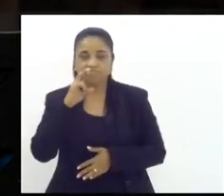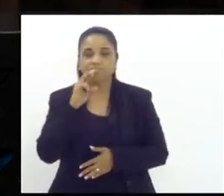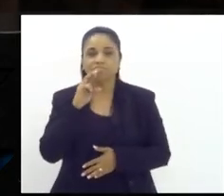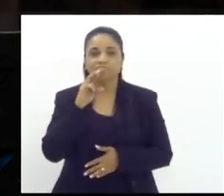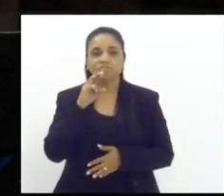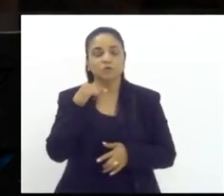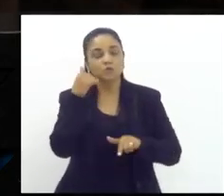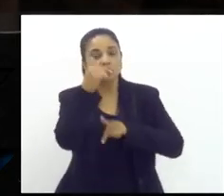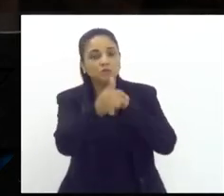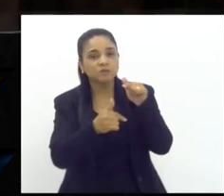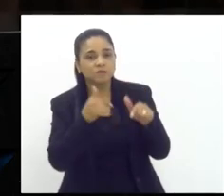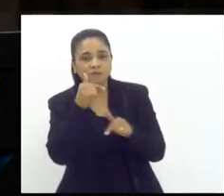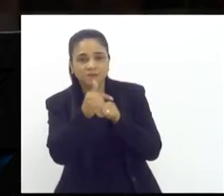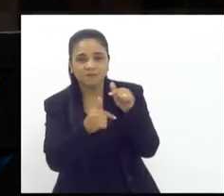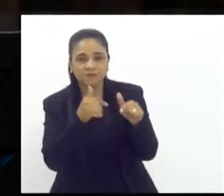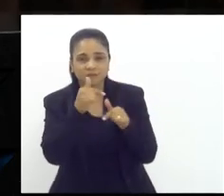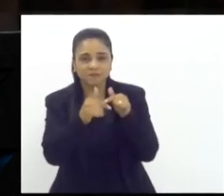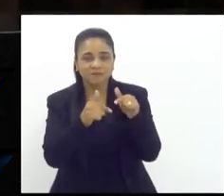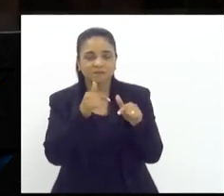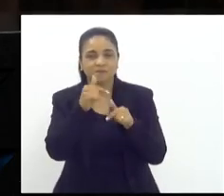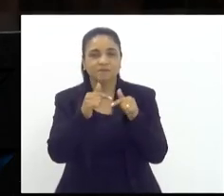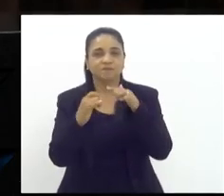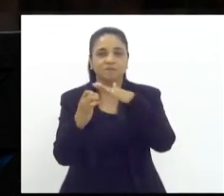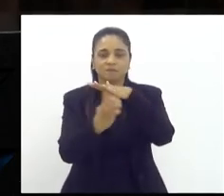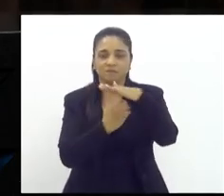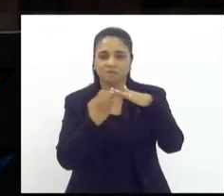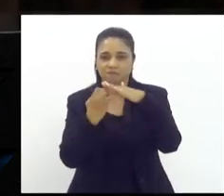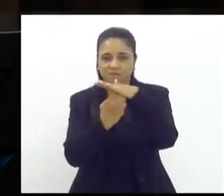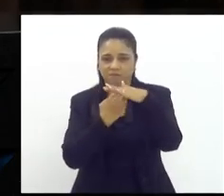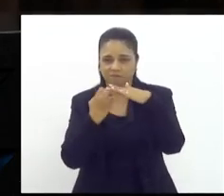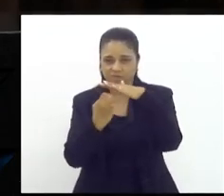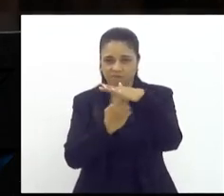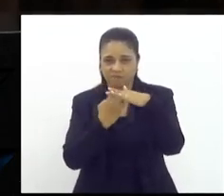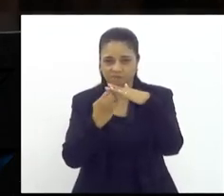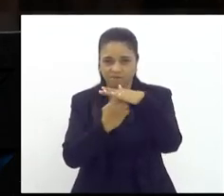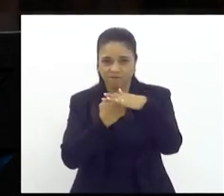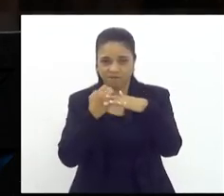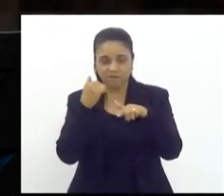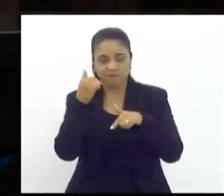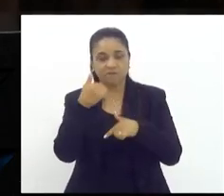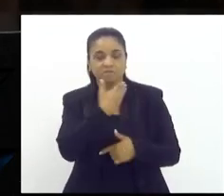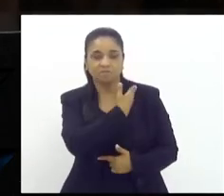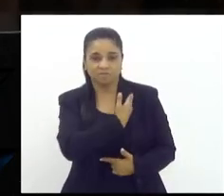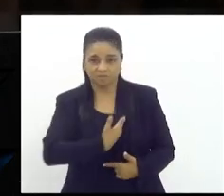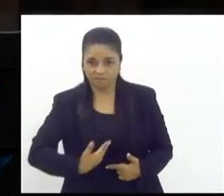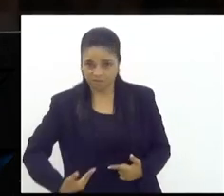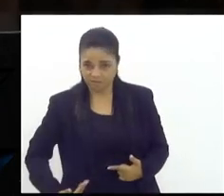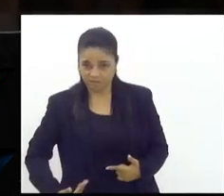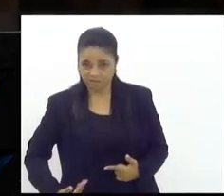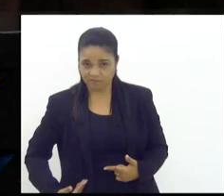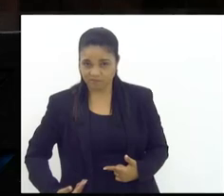os trabalhos das concessionárias de serviço público